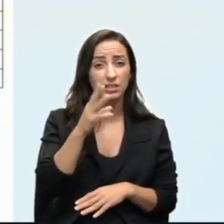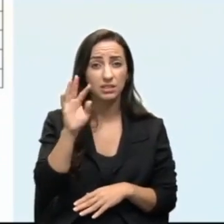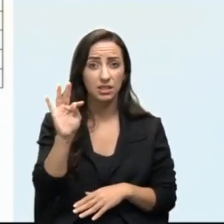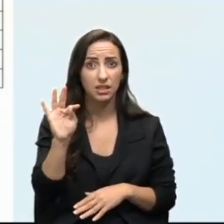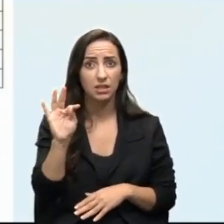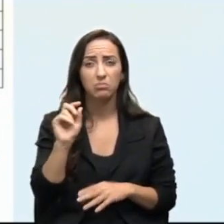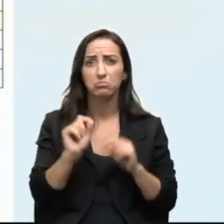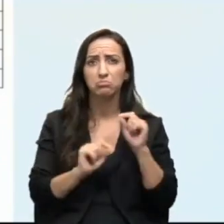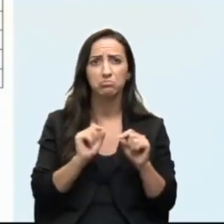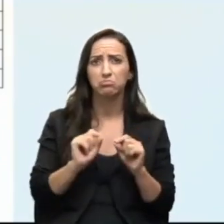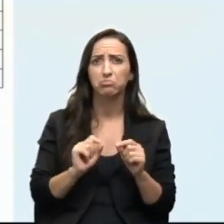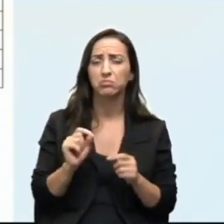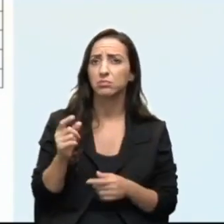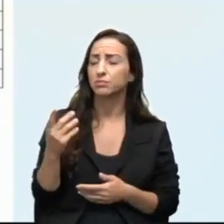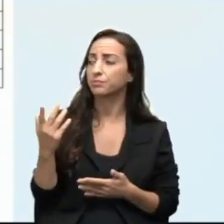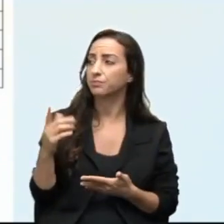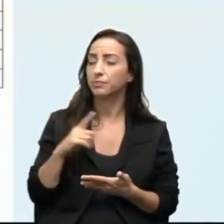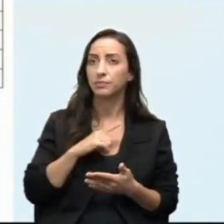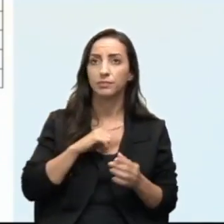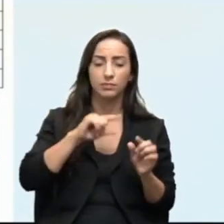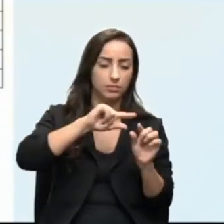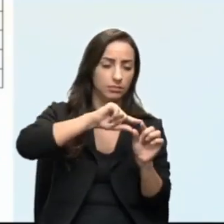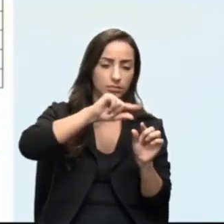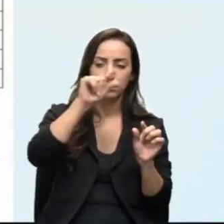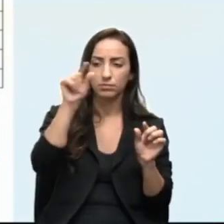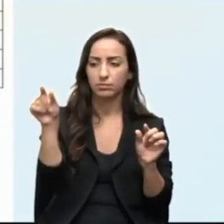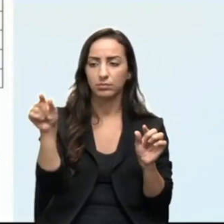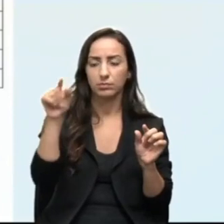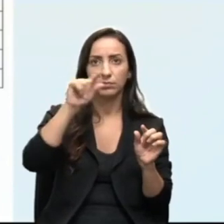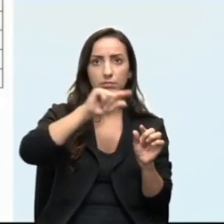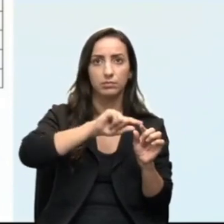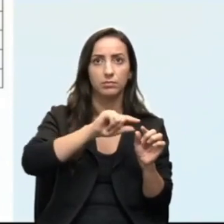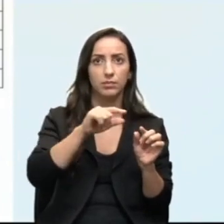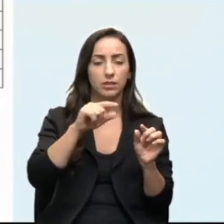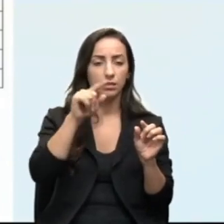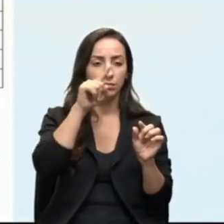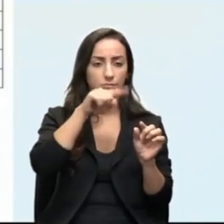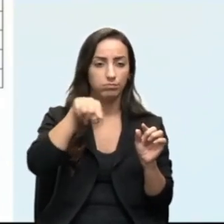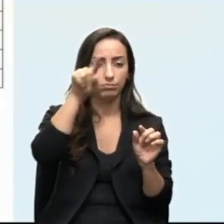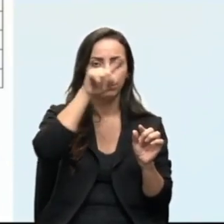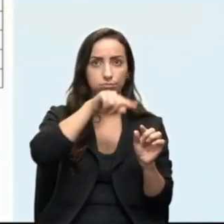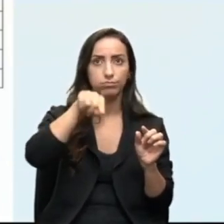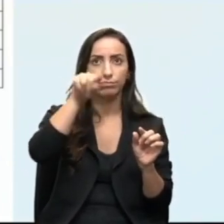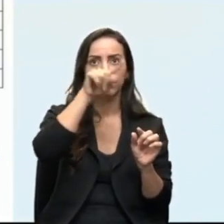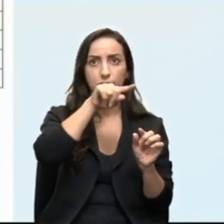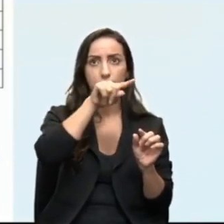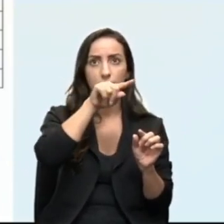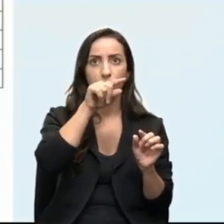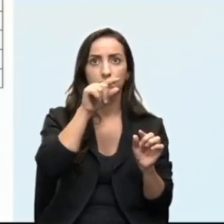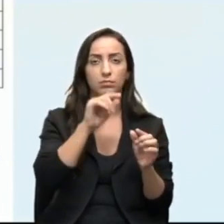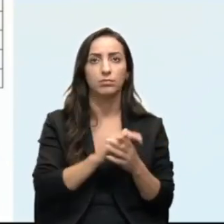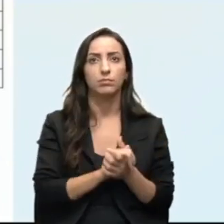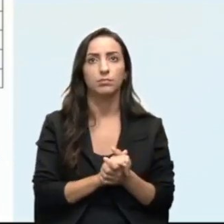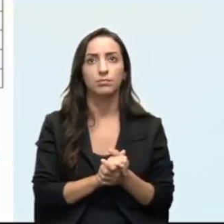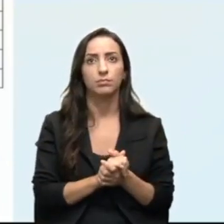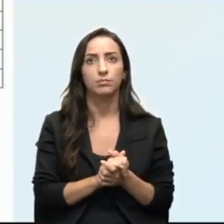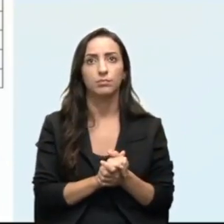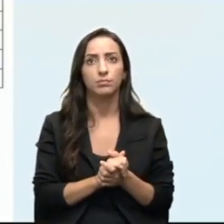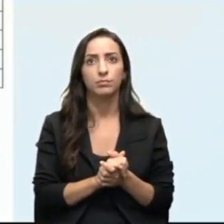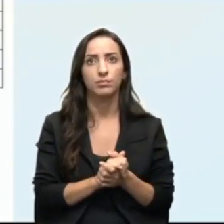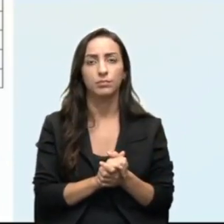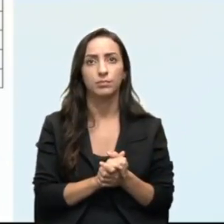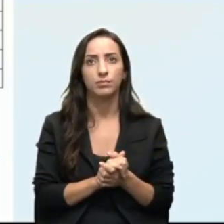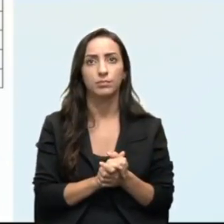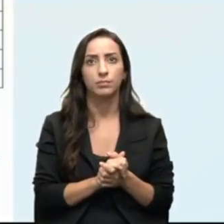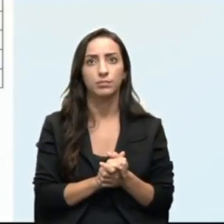dobra? Quando eu tenho o meu estribo aqui, eu tenho um diâmetro, que a gente chama aqui, que é